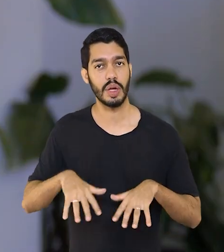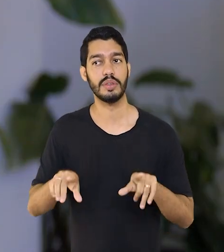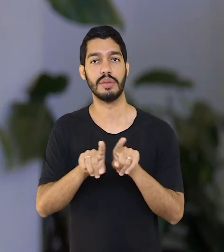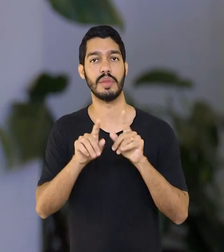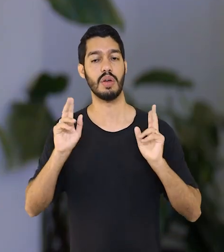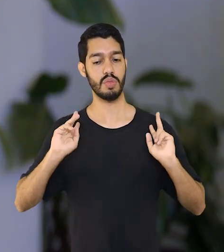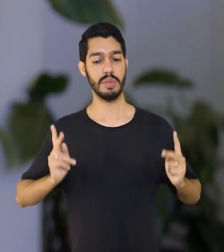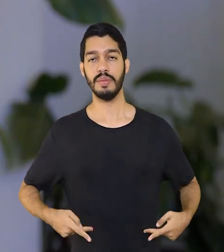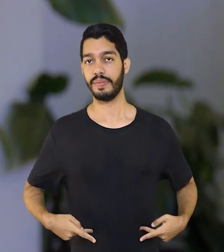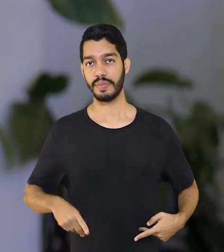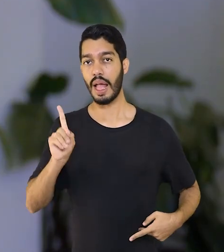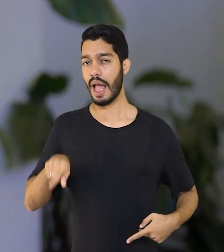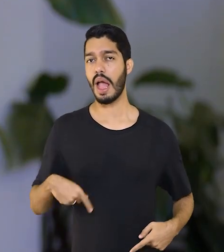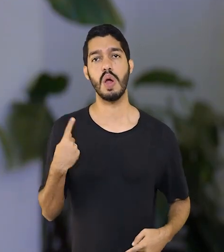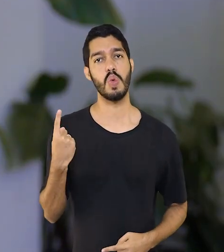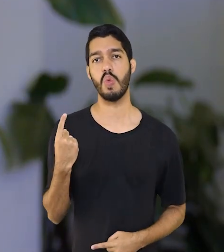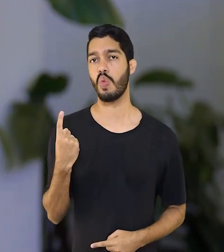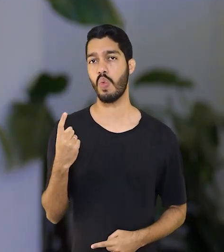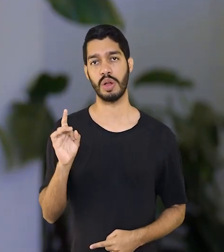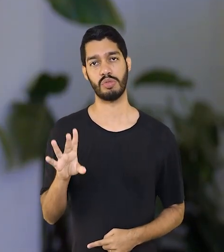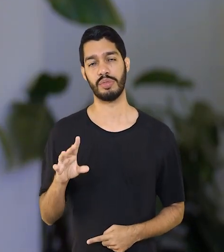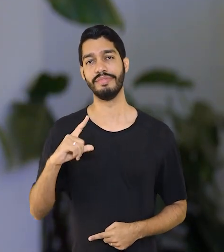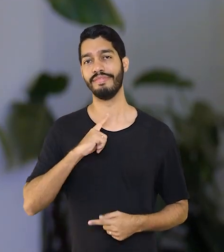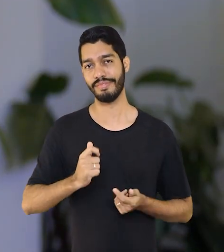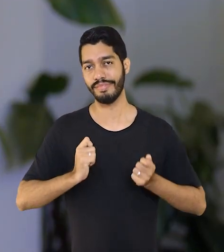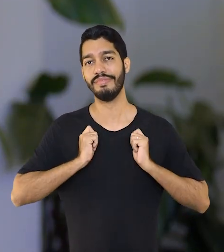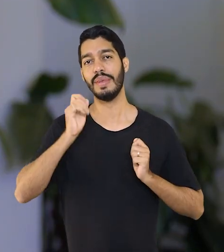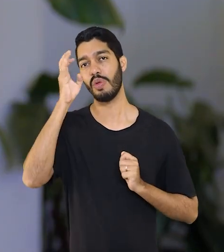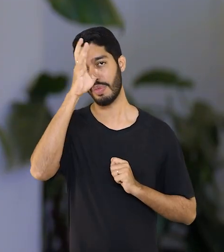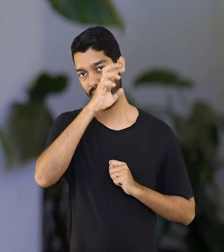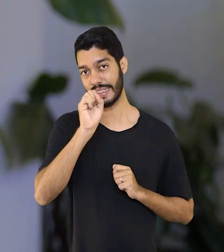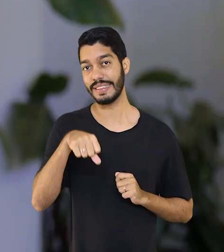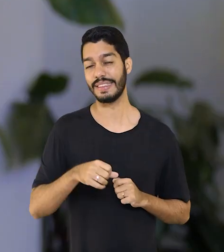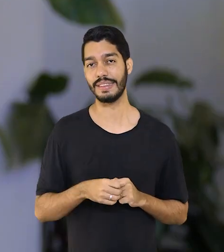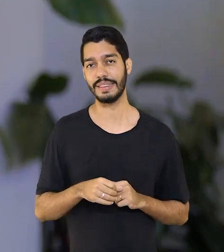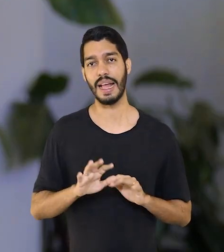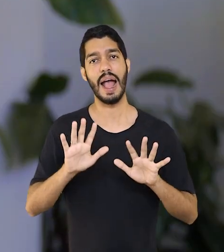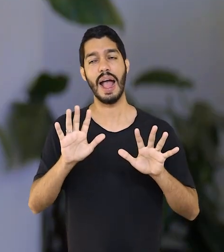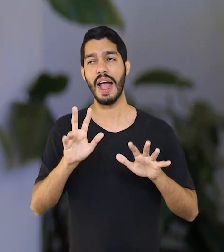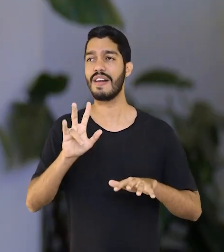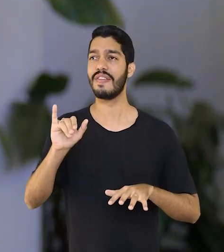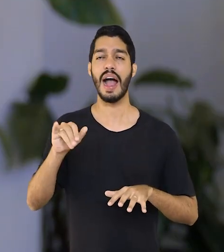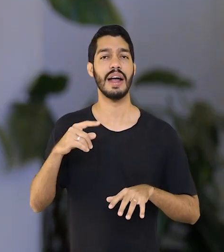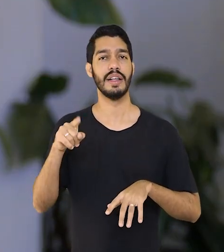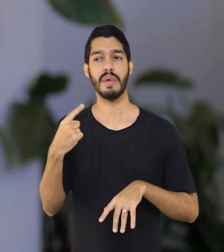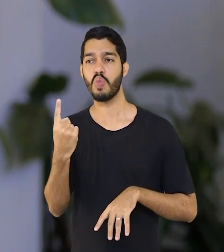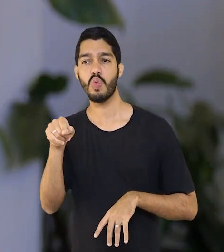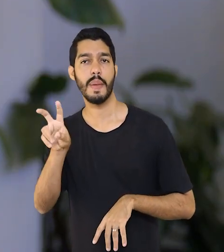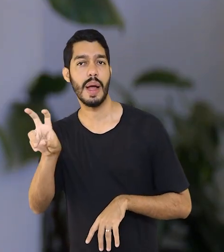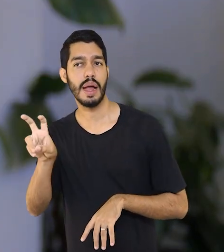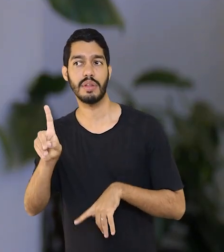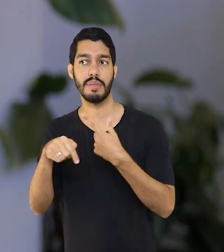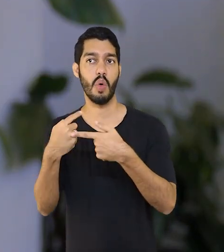quanto a história humana, e é uma só, é complexo. Então, essa coisa... a gente passa de 1,5, vai até 2